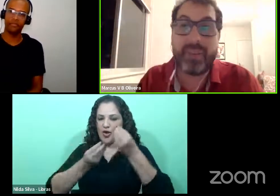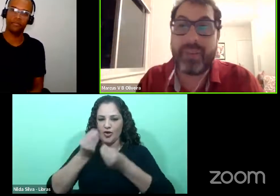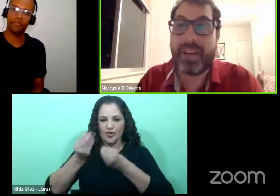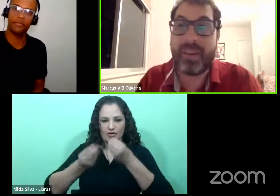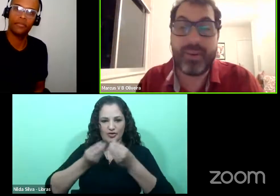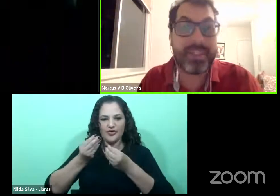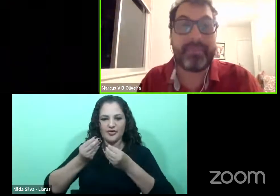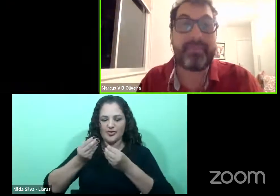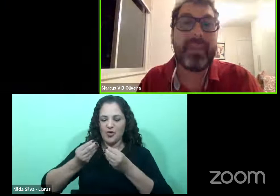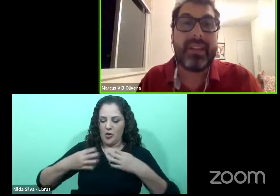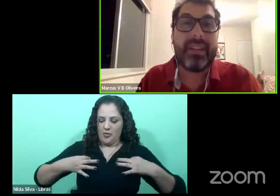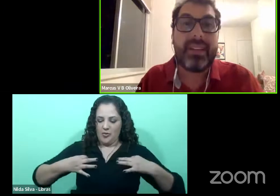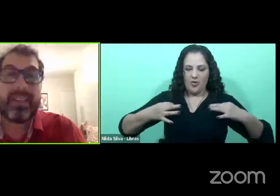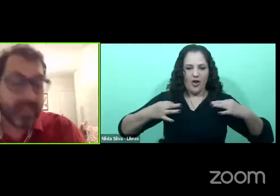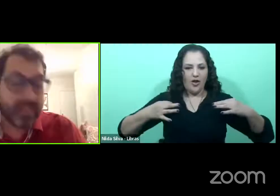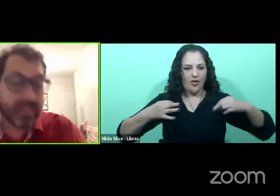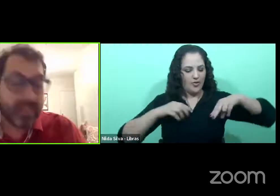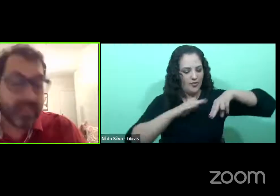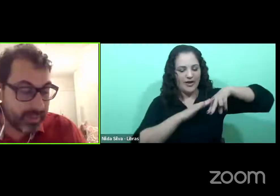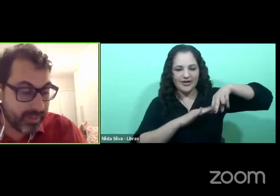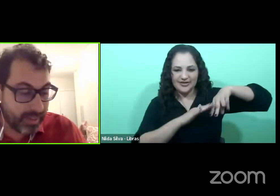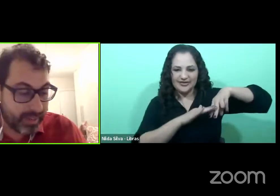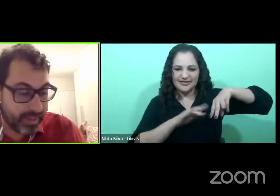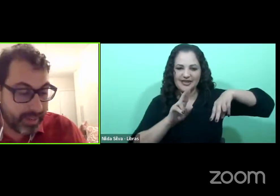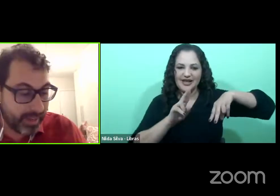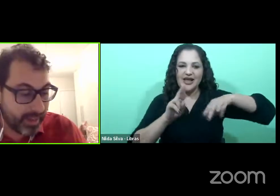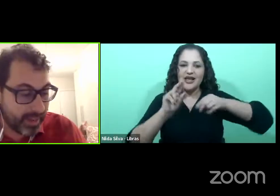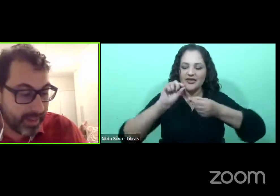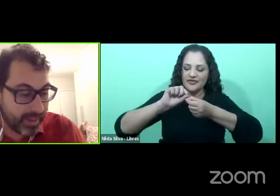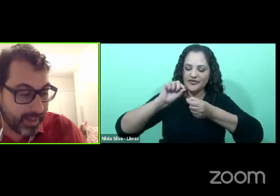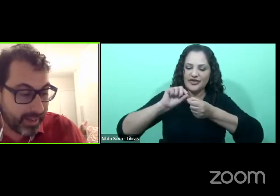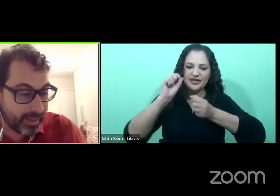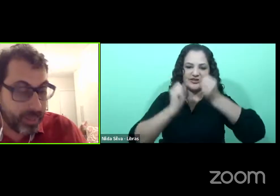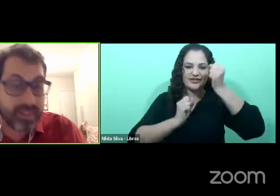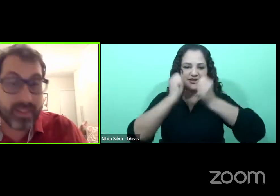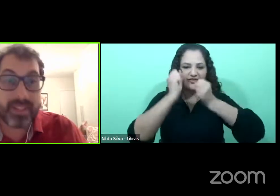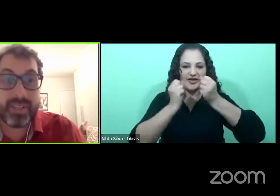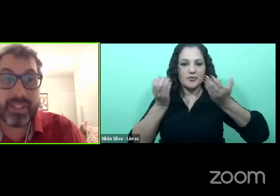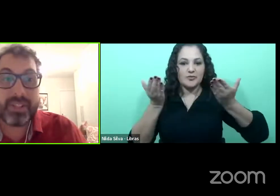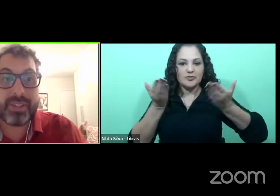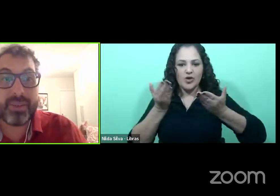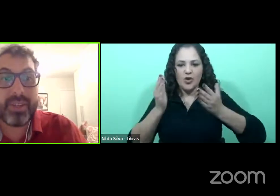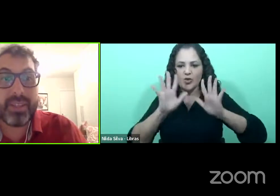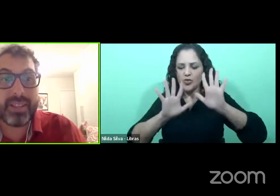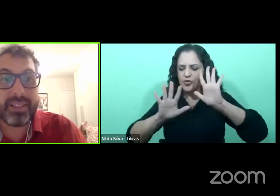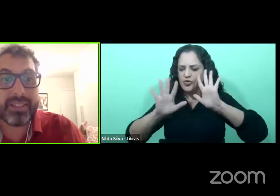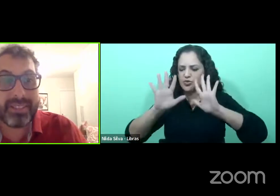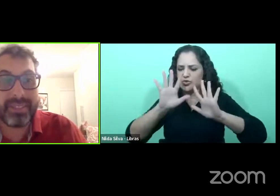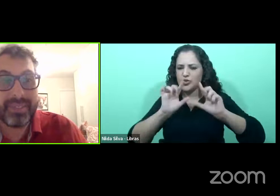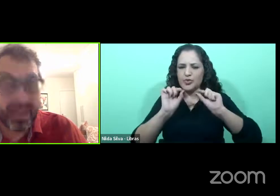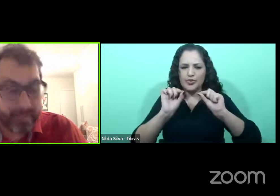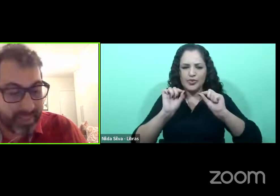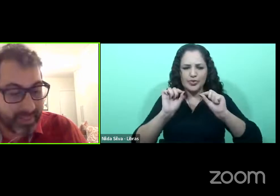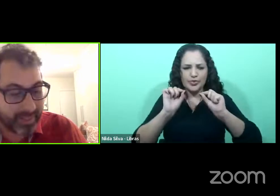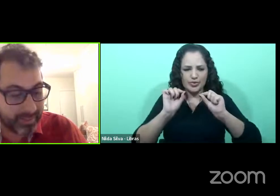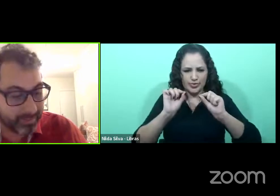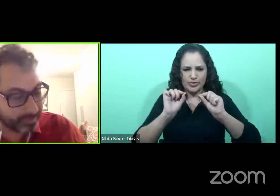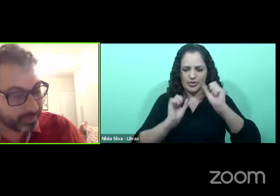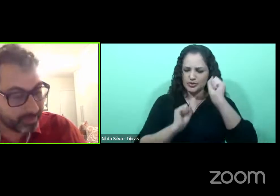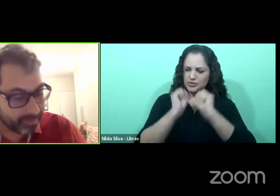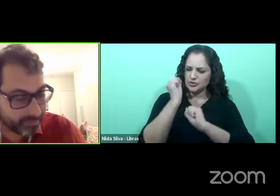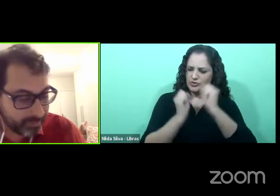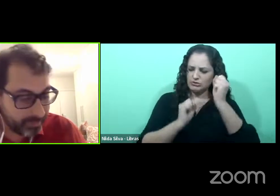numa fábrica hoje, e a calça ela era cuidadosamente destruída de fábrica,